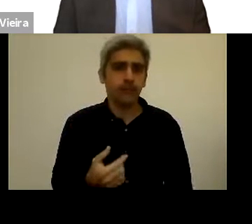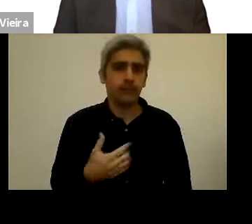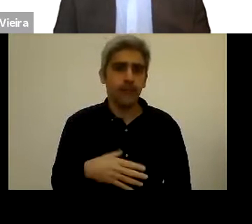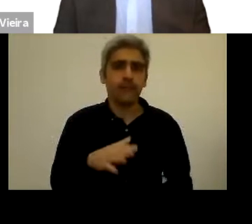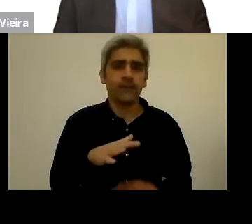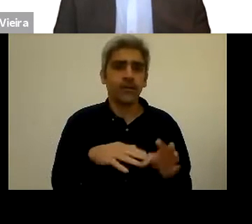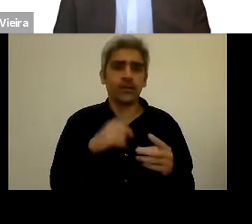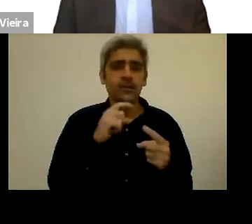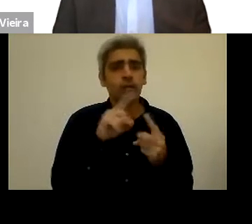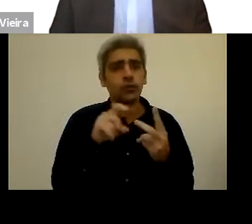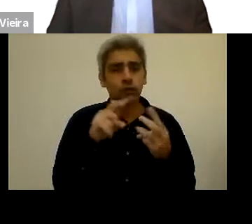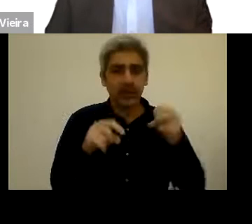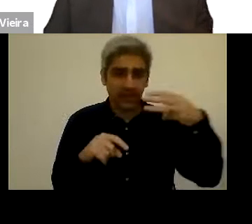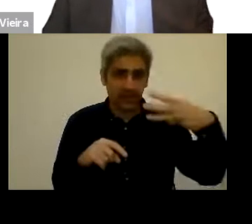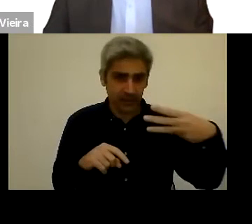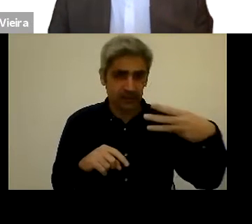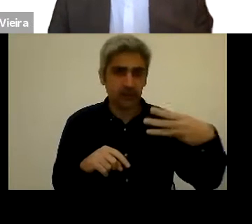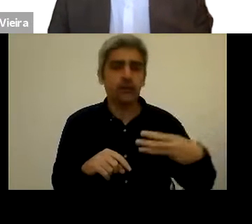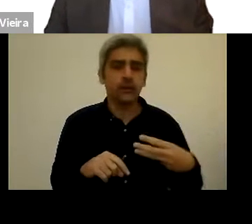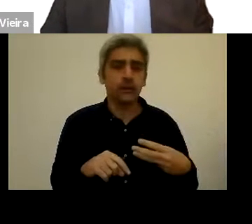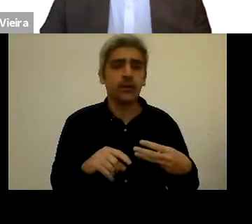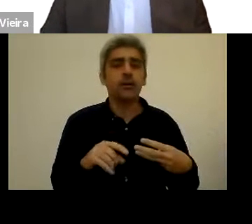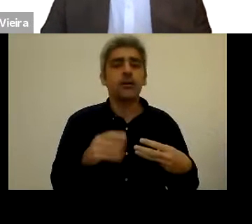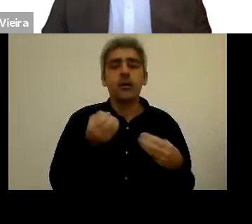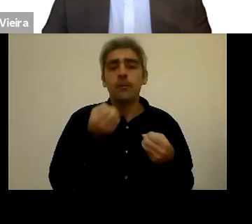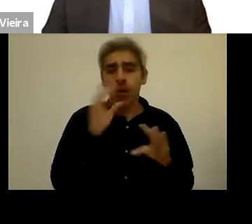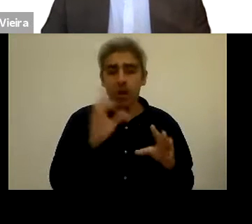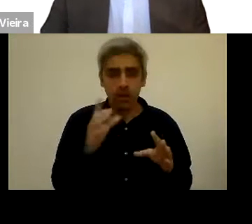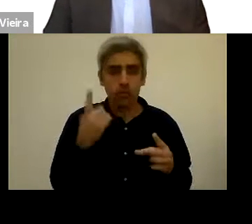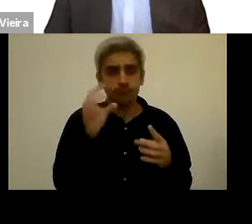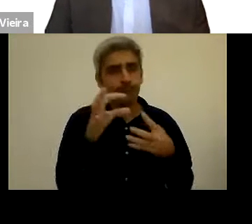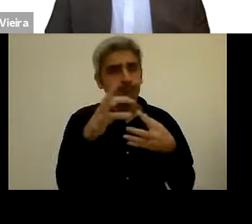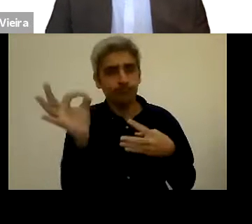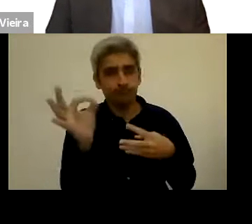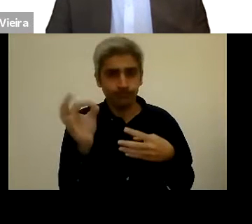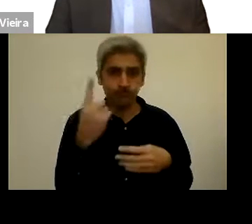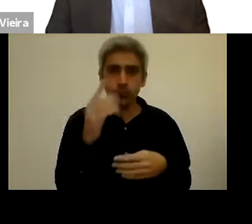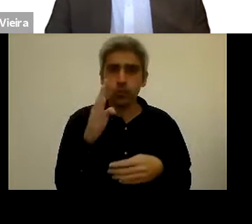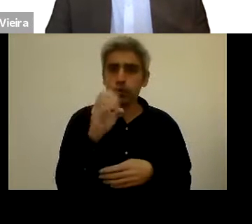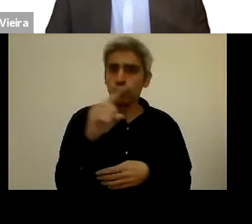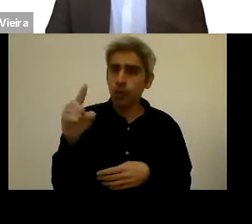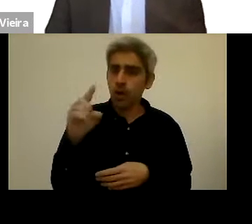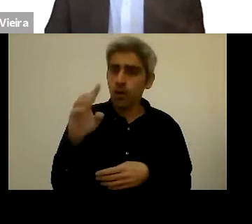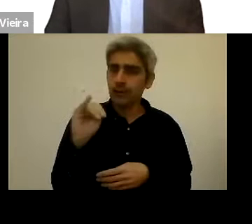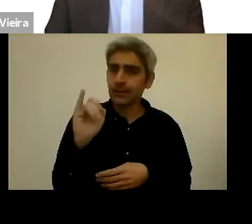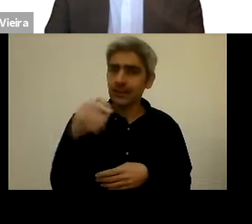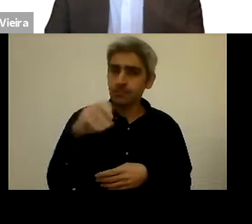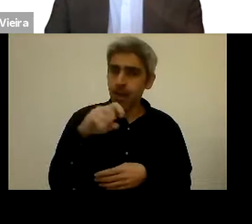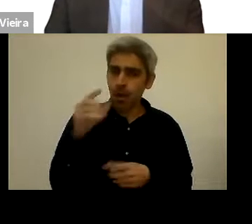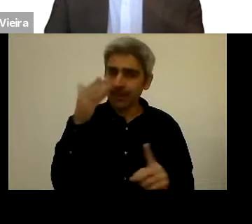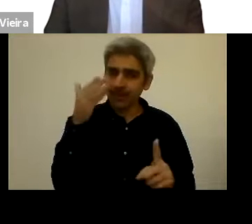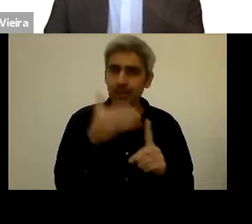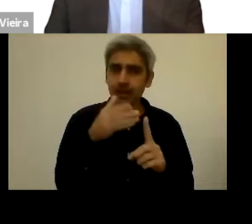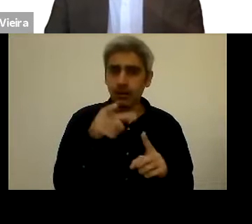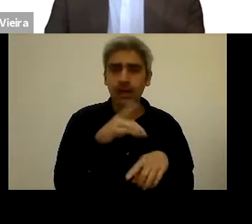questões, como habitualmente costumamos fazer, para não nos perdermos. Uma delas é do João Simão e é muito direta sobre o guia de gestão